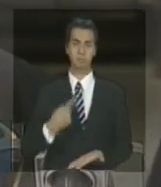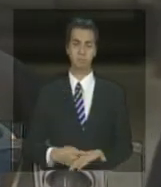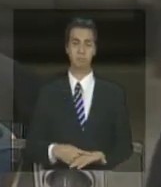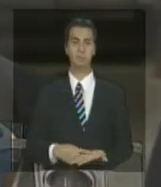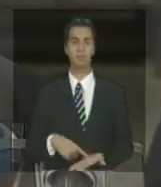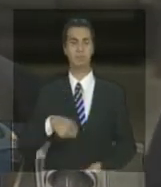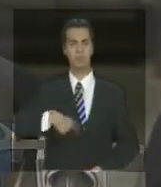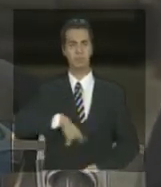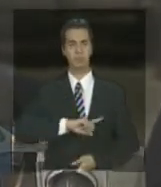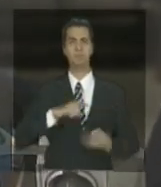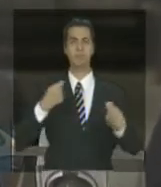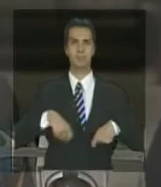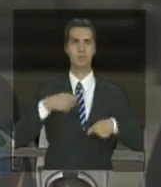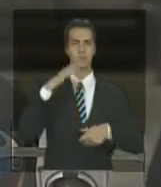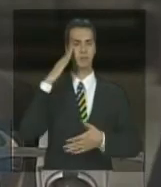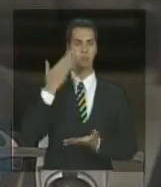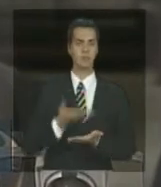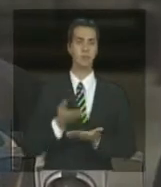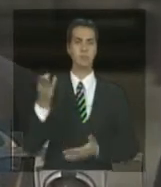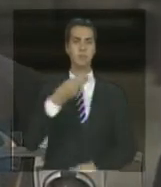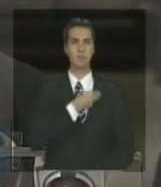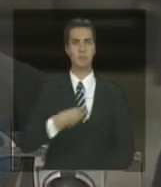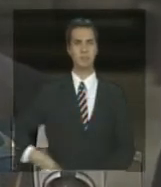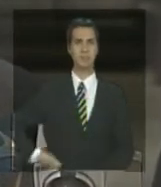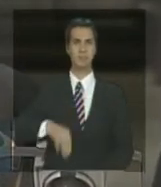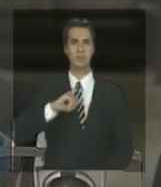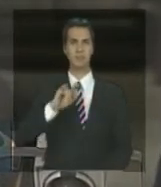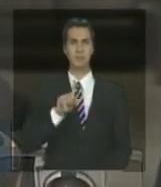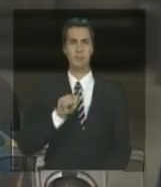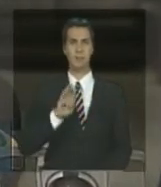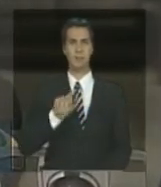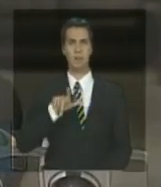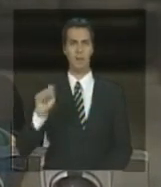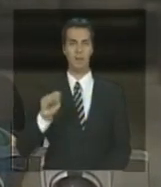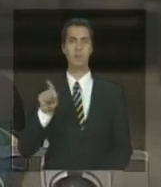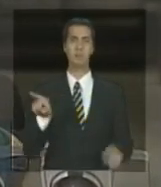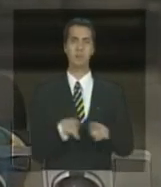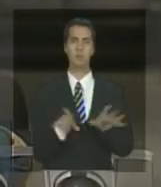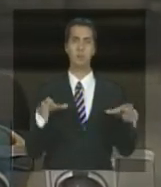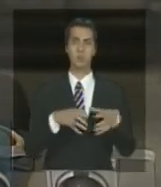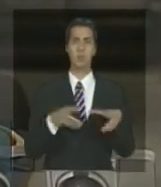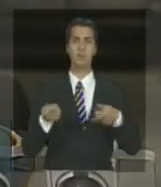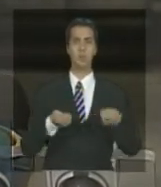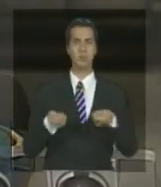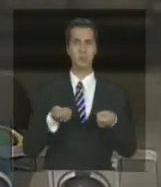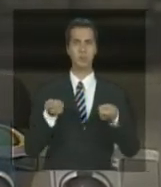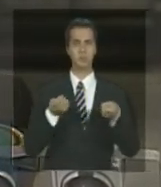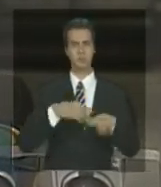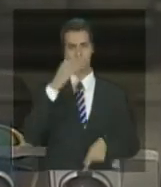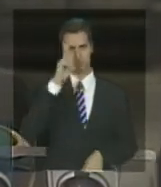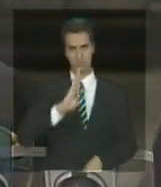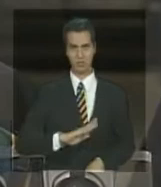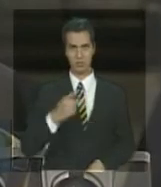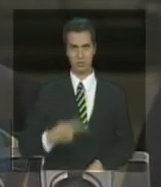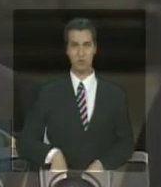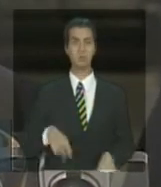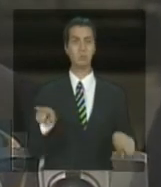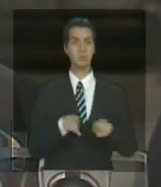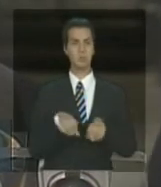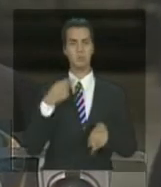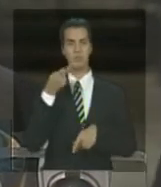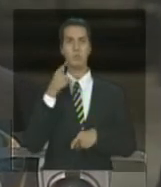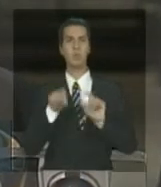temos que reconhecer aqui o papel da ministra Isabela Teixeira, dos negociadores brasileiros, aliás, também aproveito para falar do embaixador